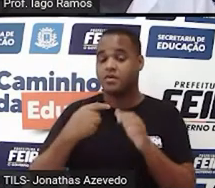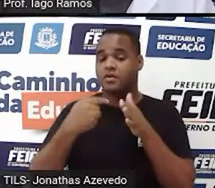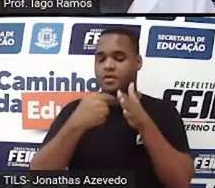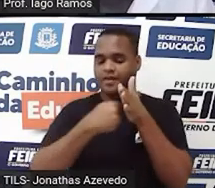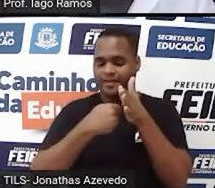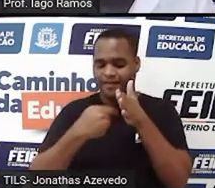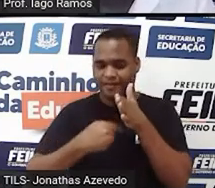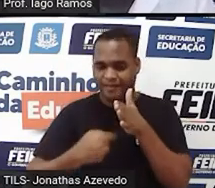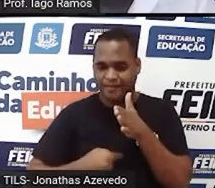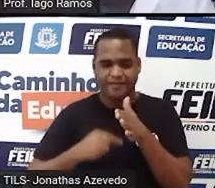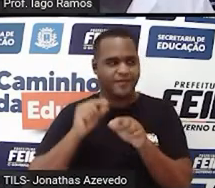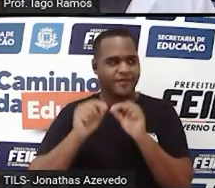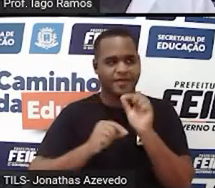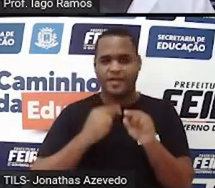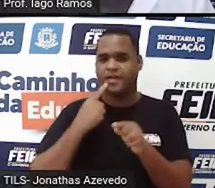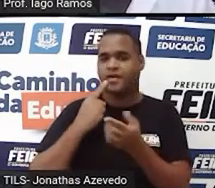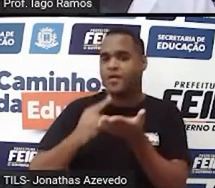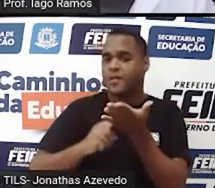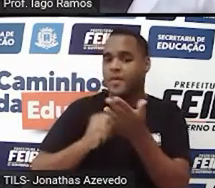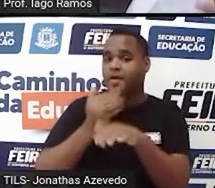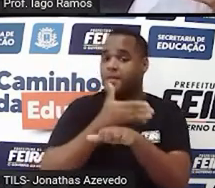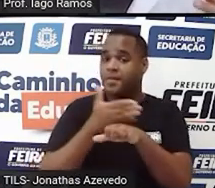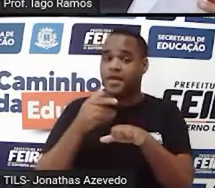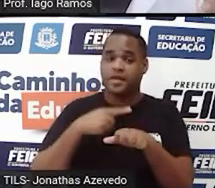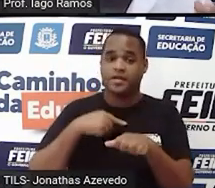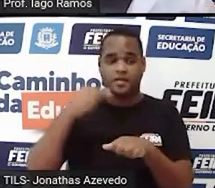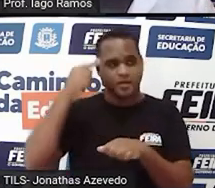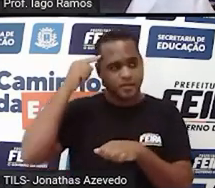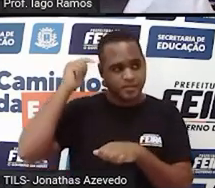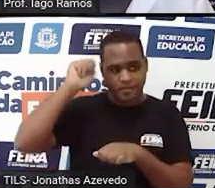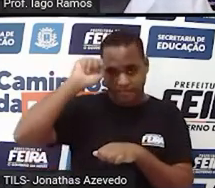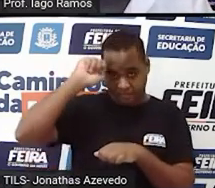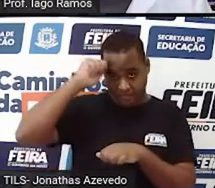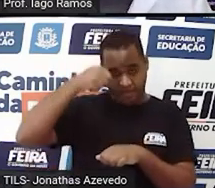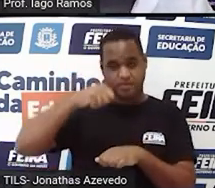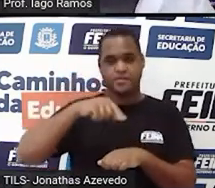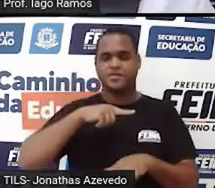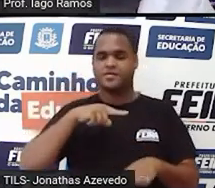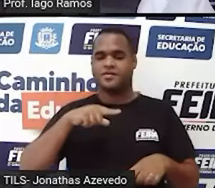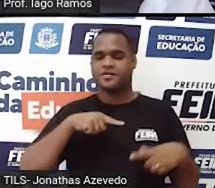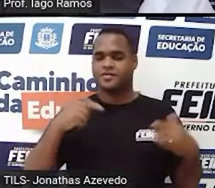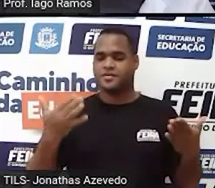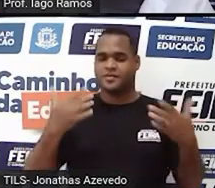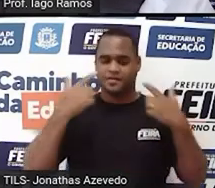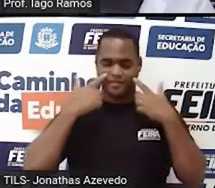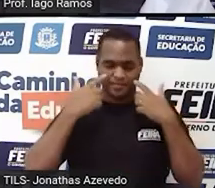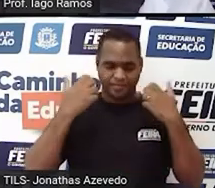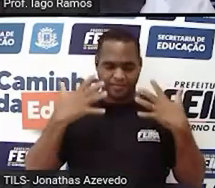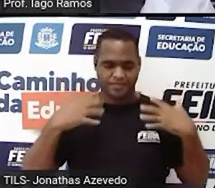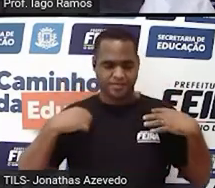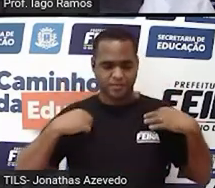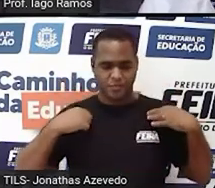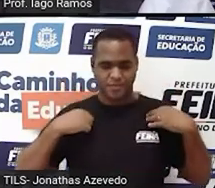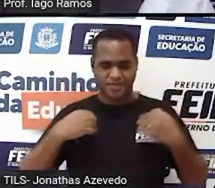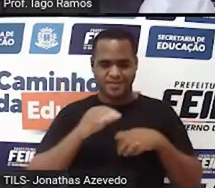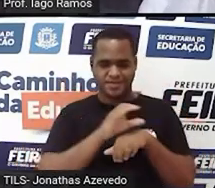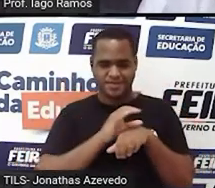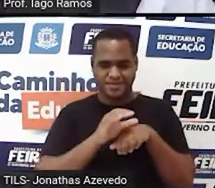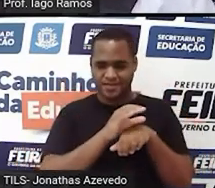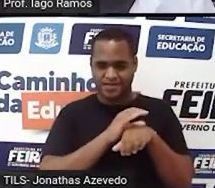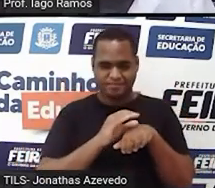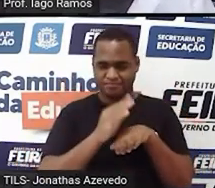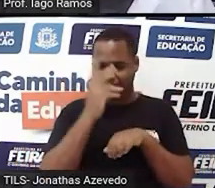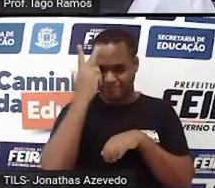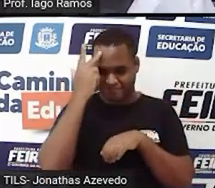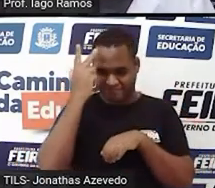é eu tenho pele branca Meu cabelo é preto o visto uma camisa cinza assim estampas